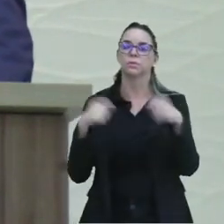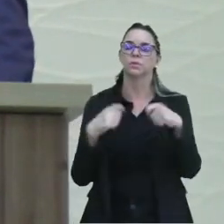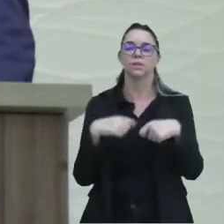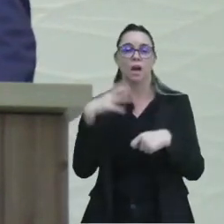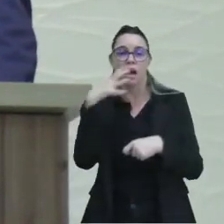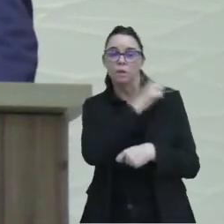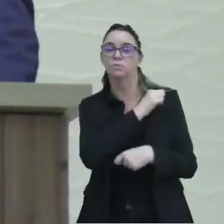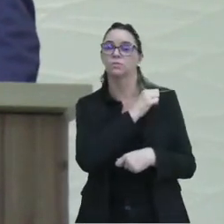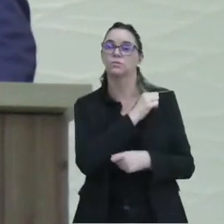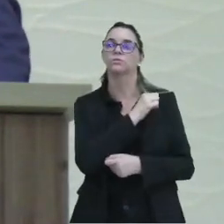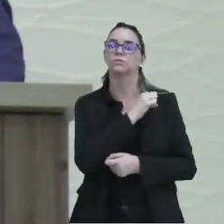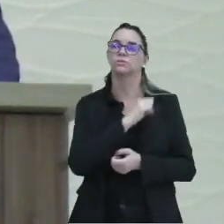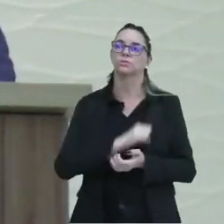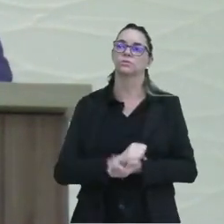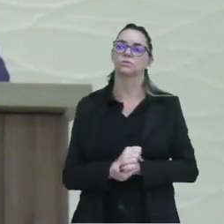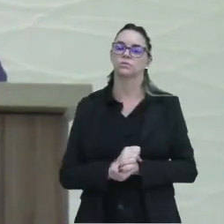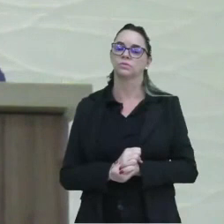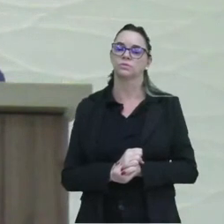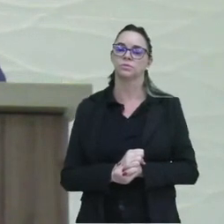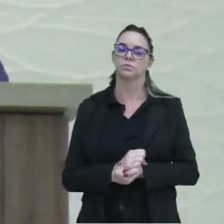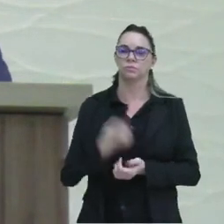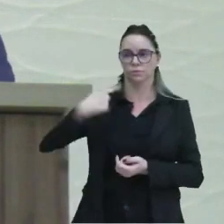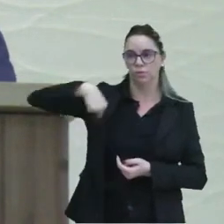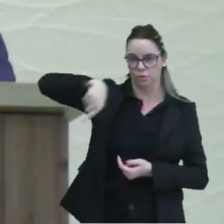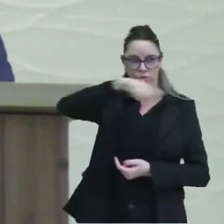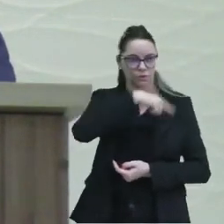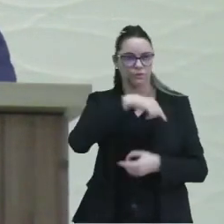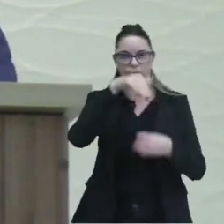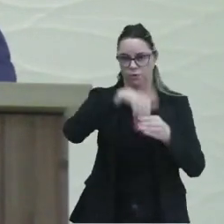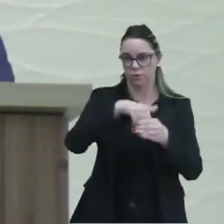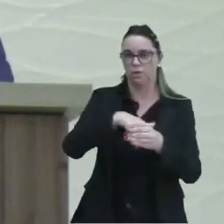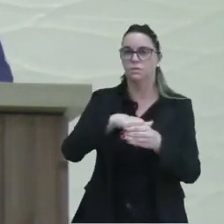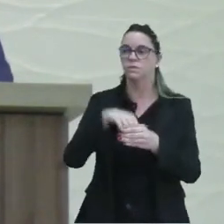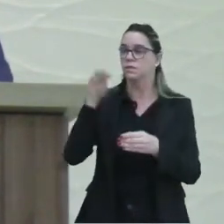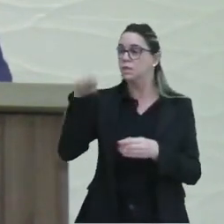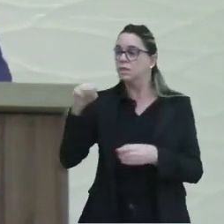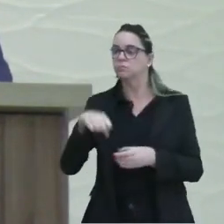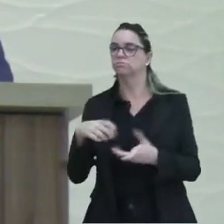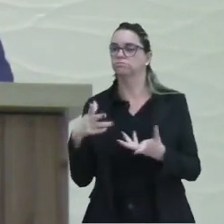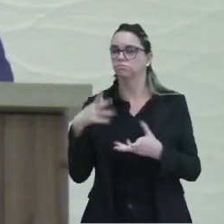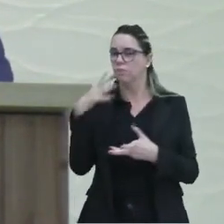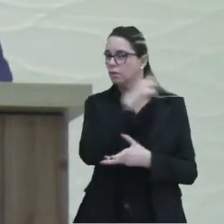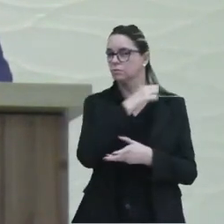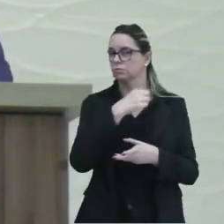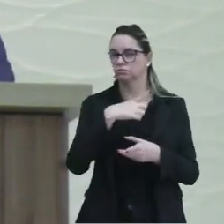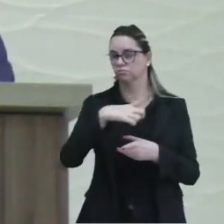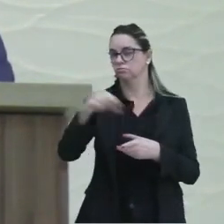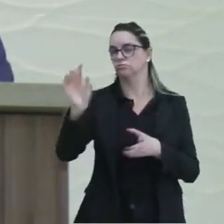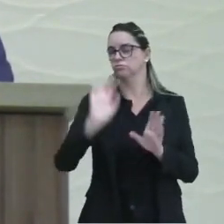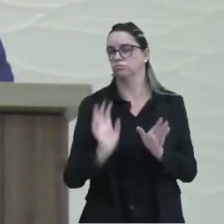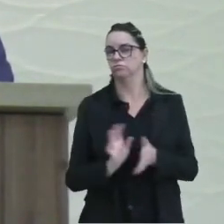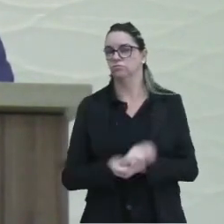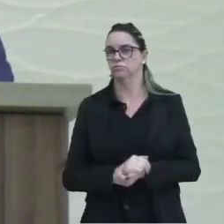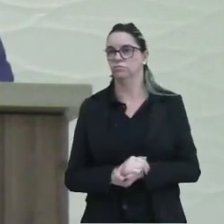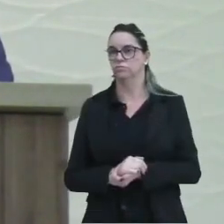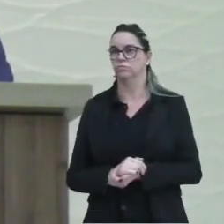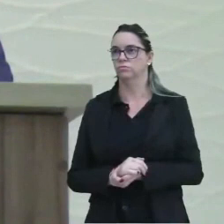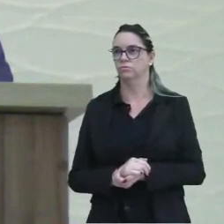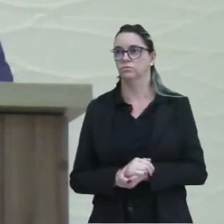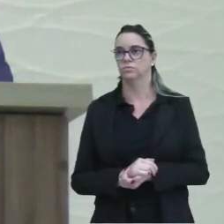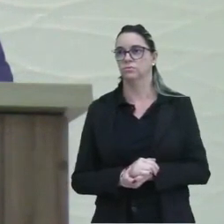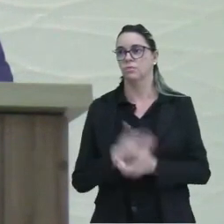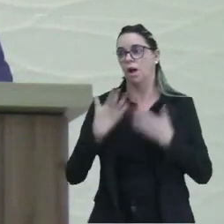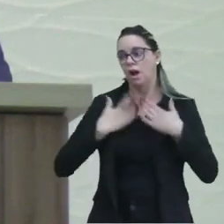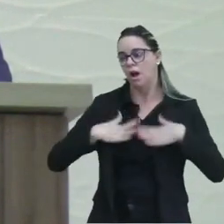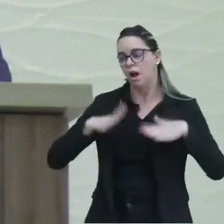urgência. Nós aqui votamos a favor dessa retirada de urgência para que o projeto possa tramitar aqui na Câmara com mais